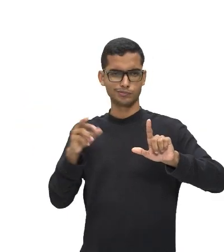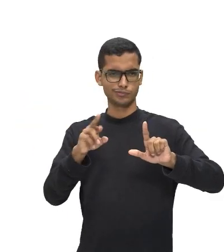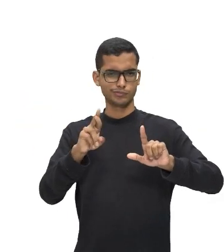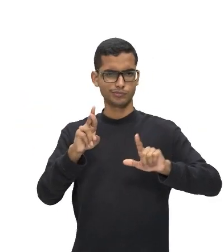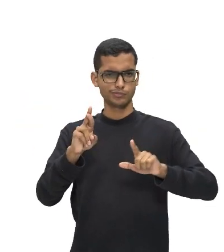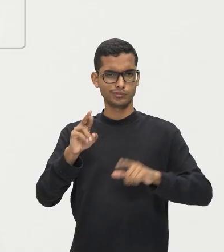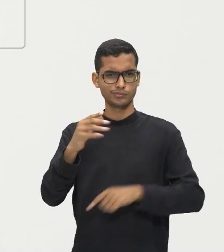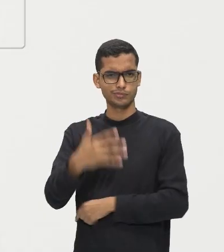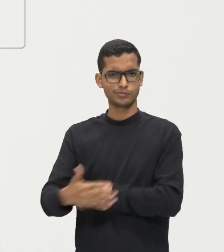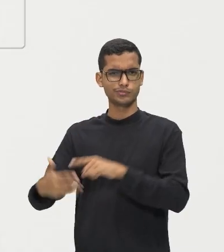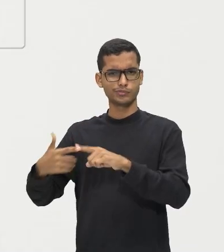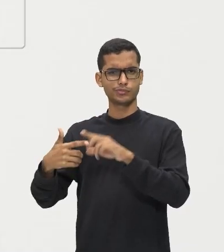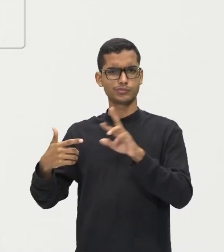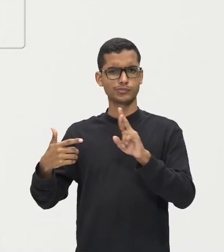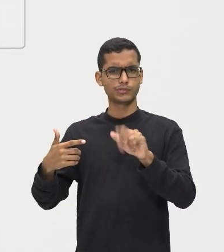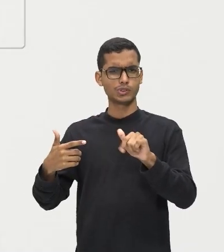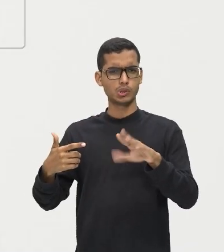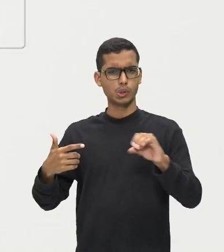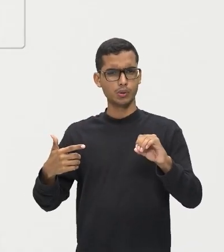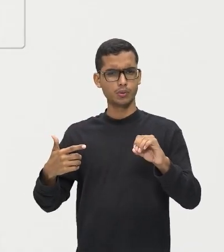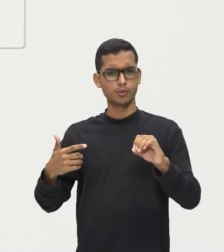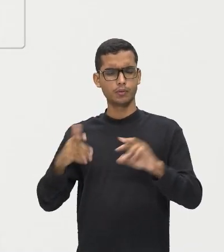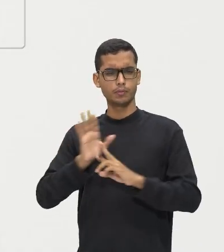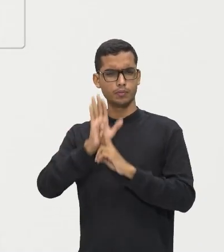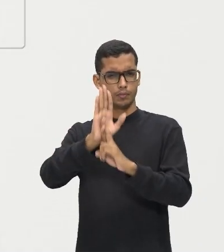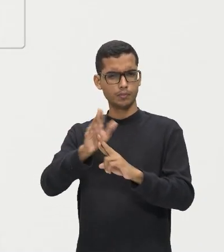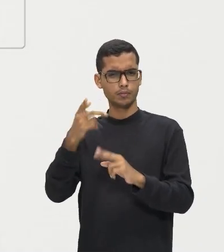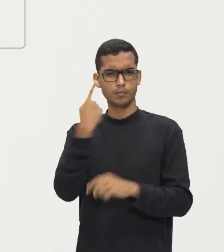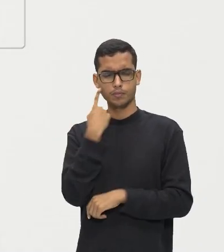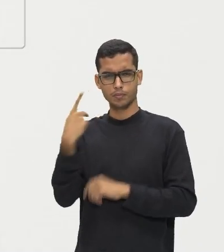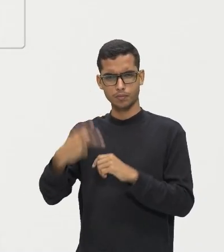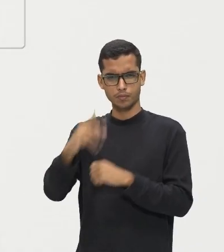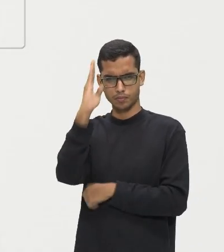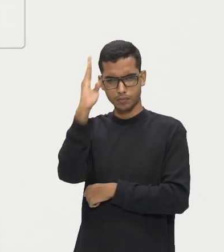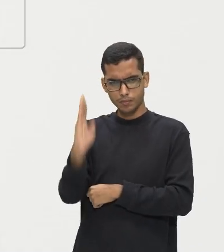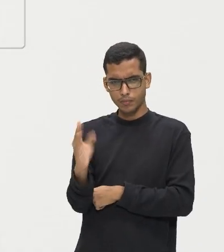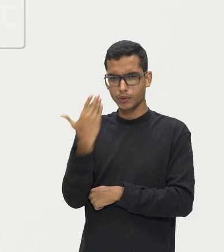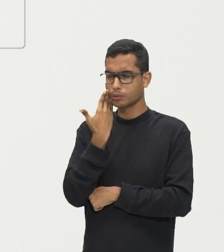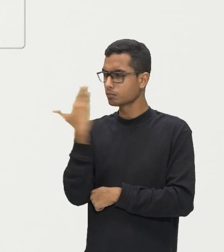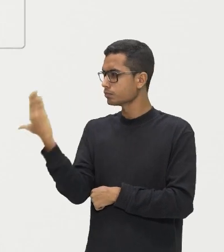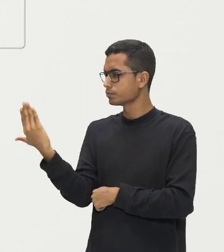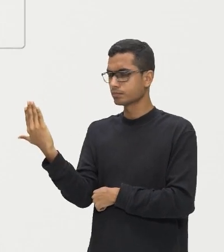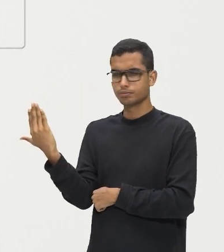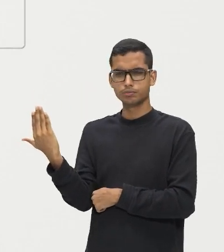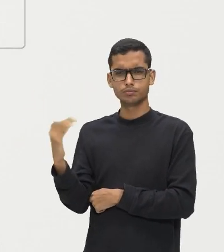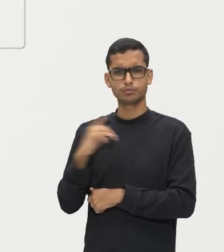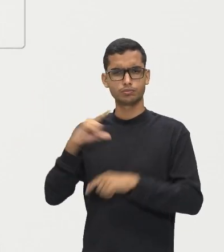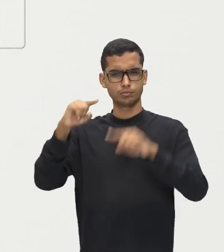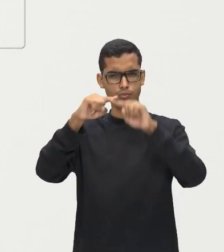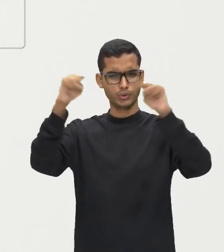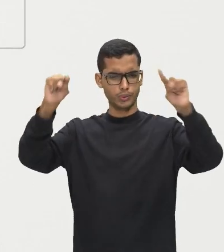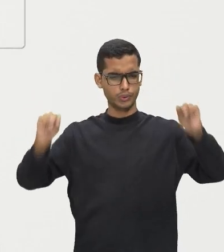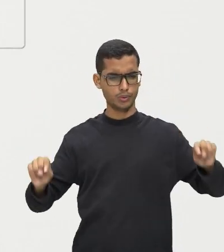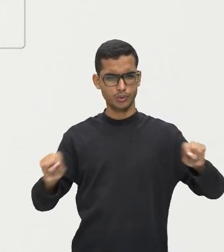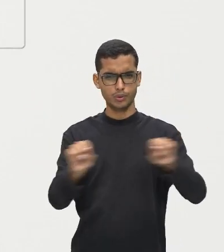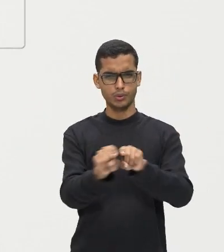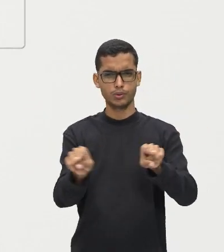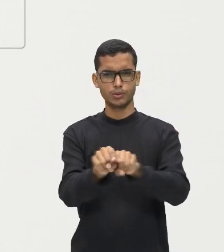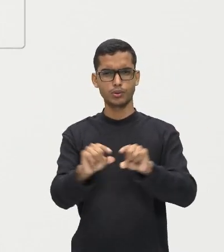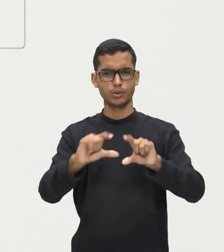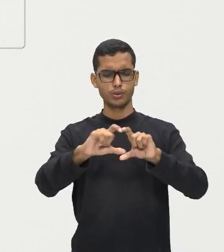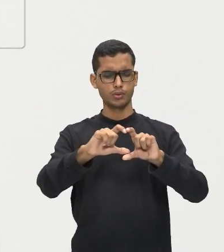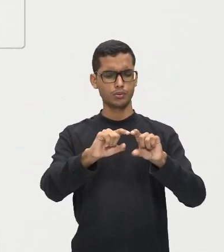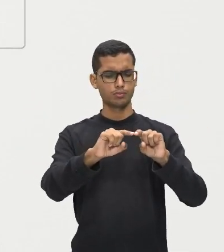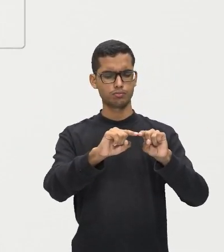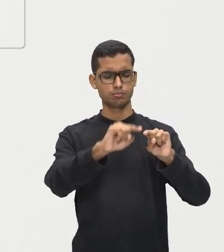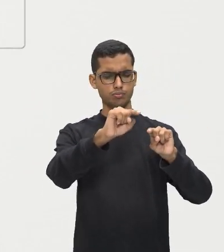Jurandir Rossi? É a representação do Brasil? São esses quadrados e retângulos? O que é aí,